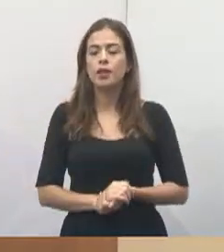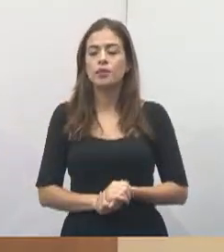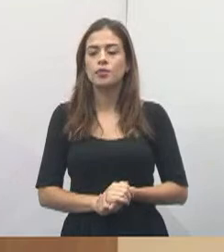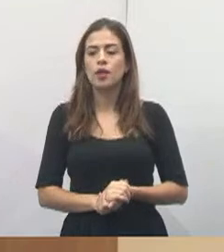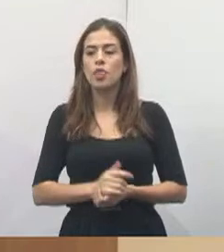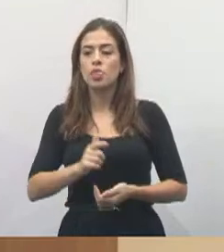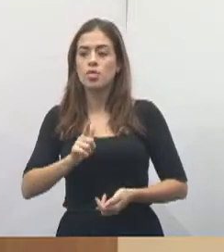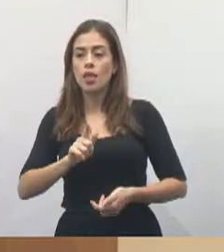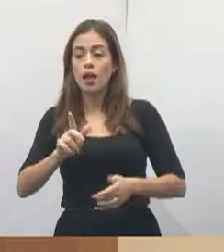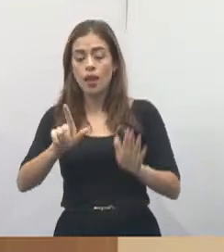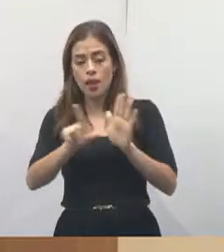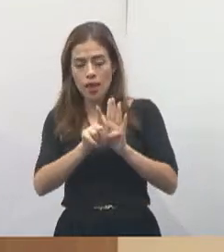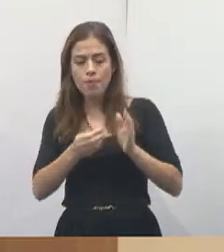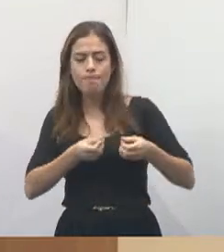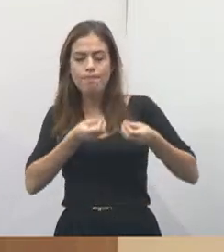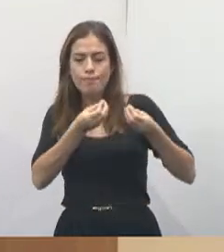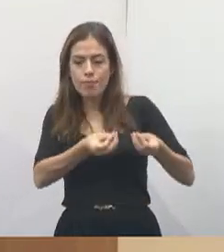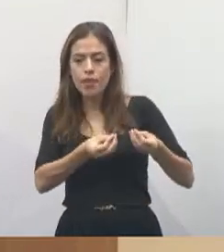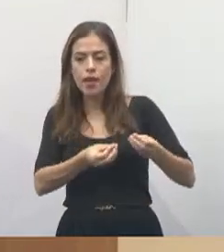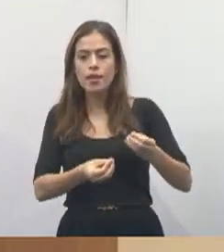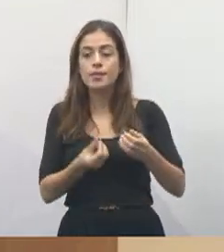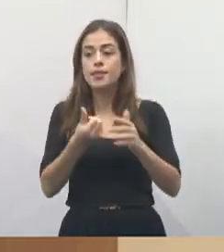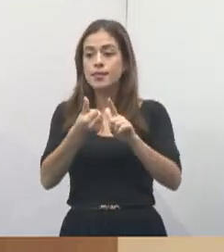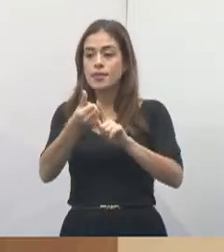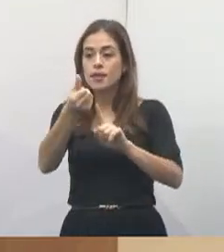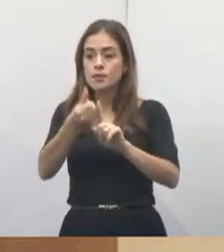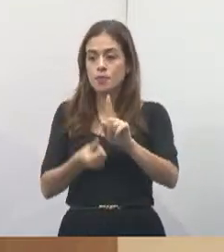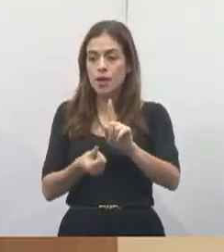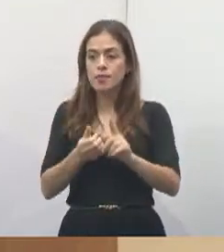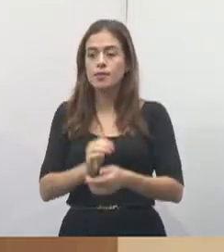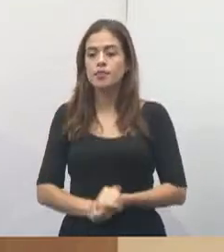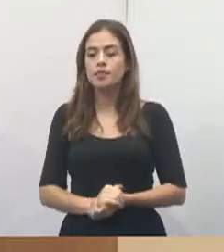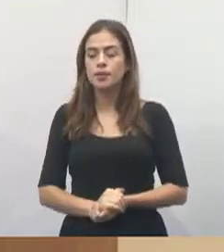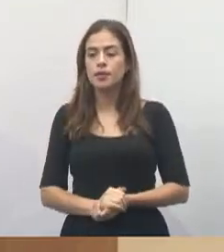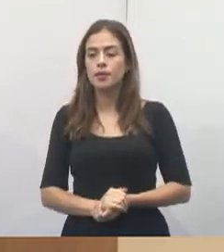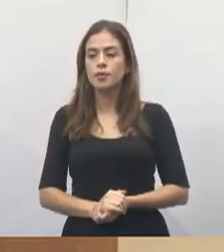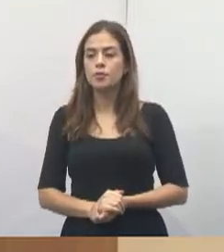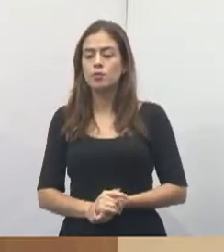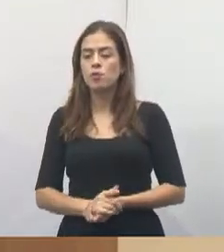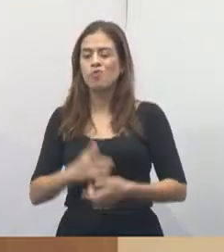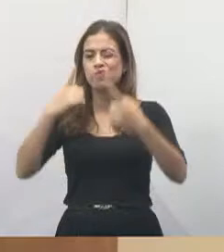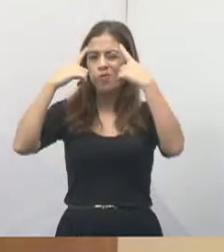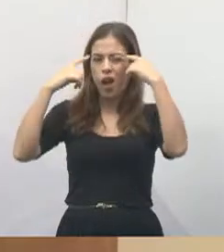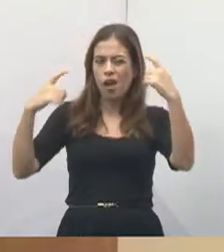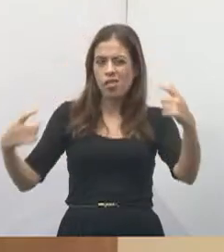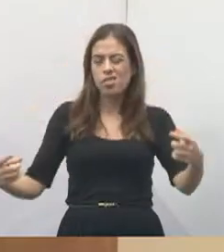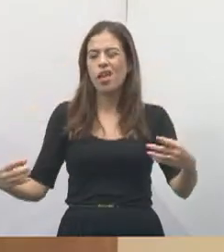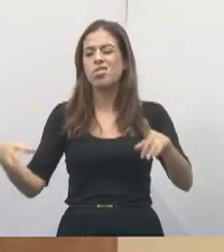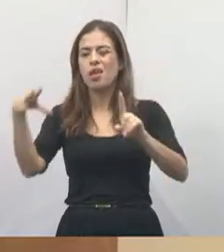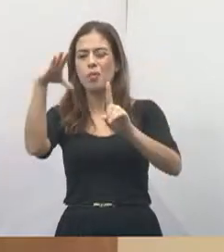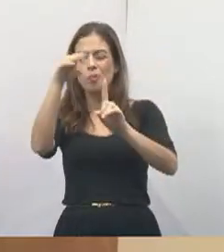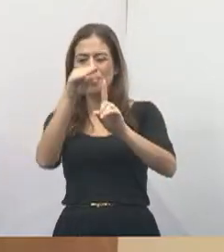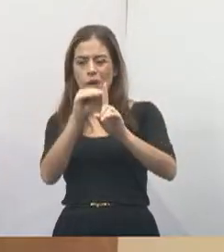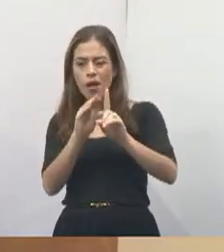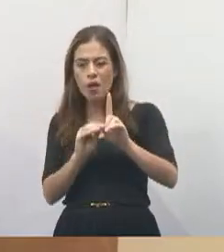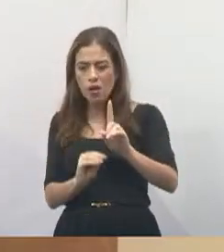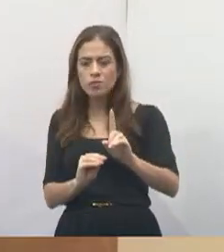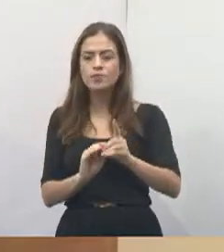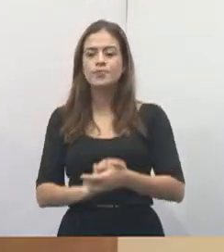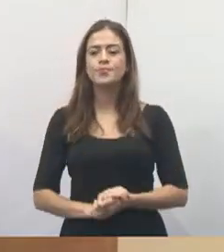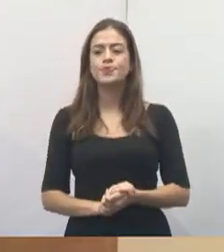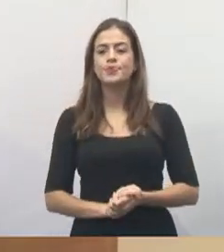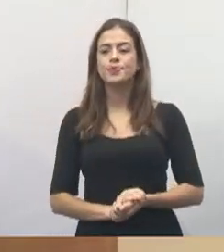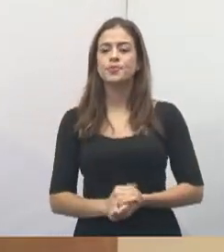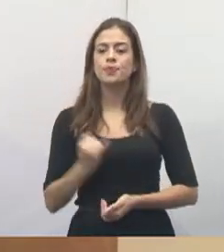afastamento. Essa mulher violentada, essa mulher que sofre abuso, e esse abuso, gente, vale a